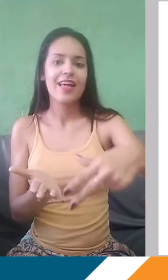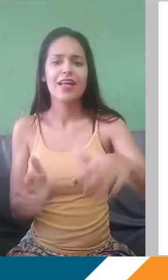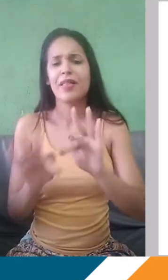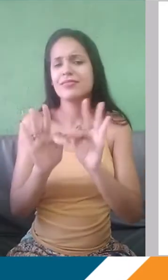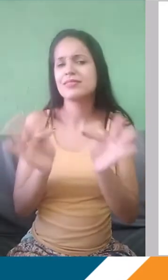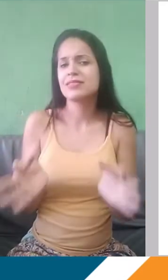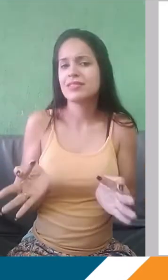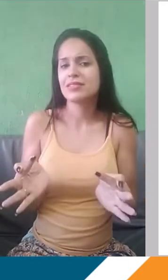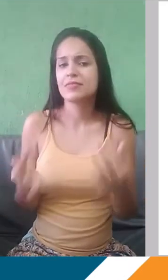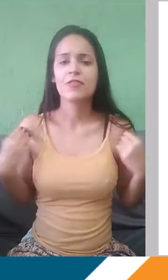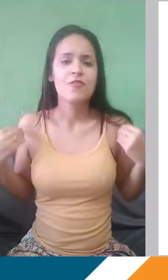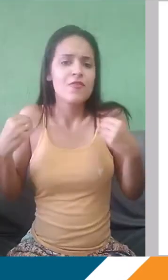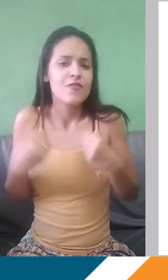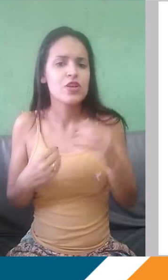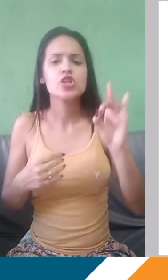desejo.